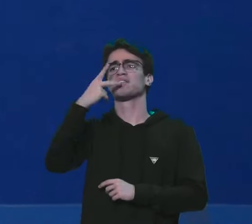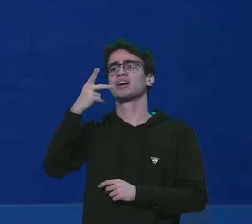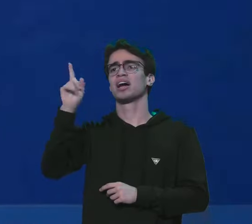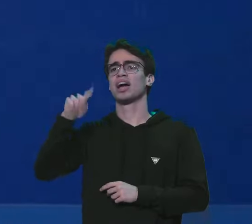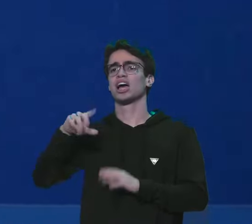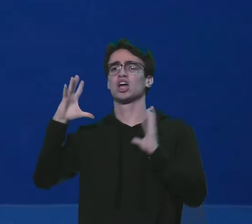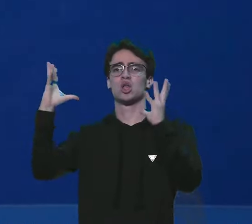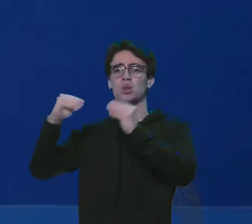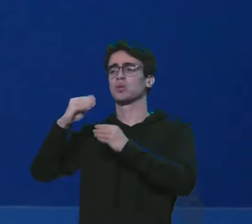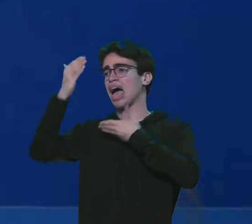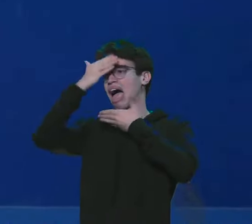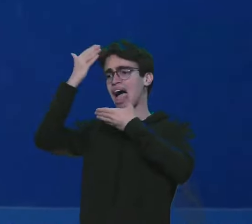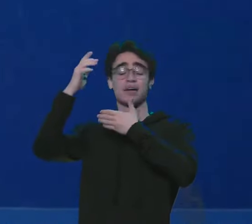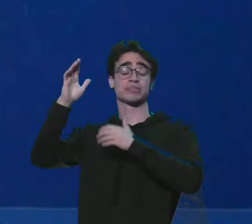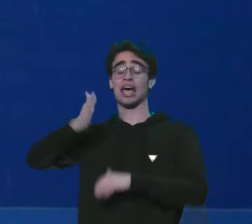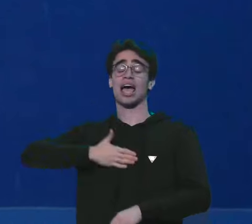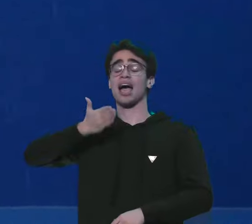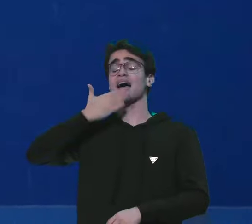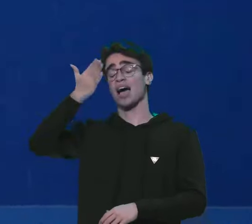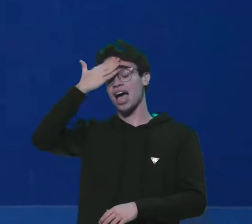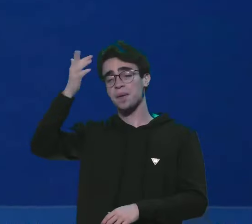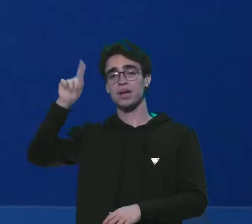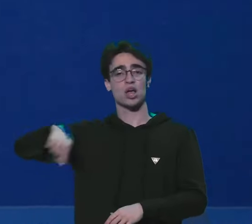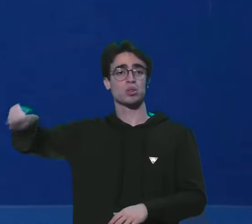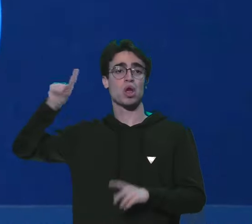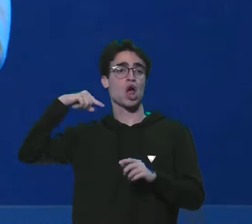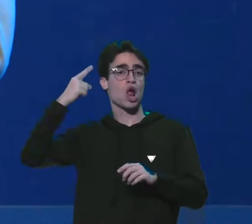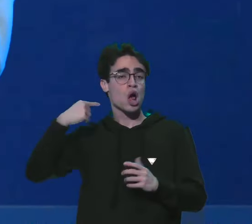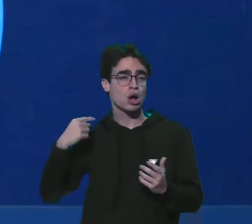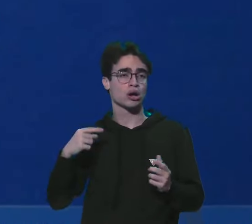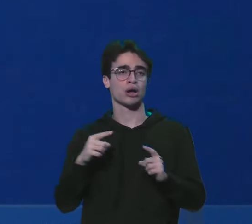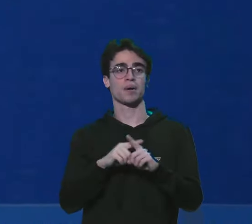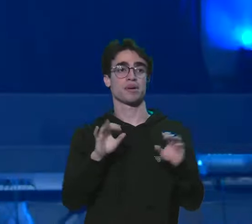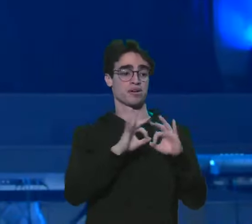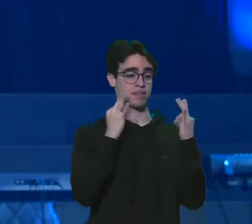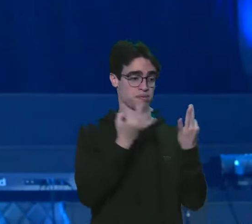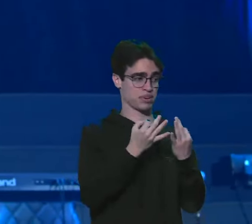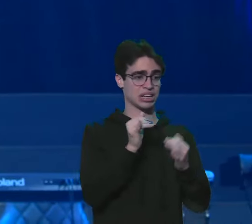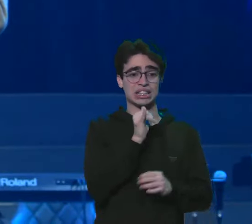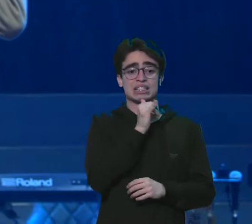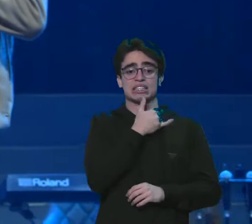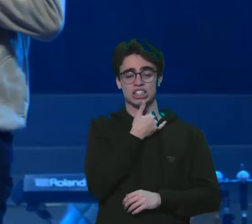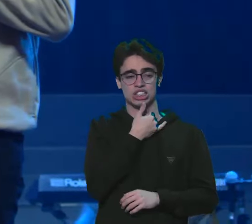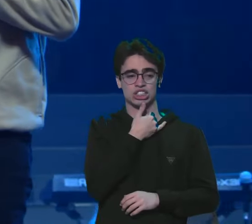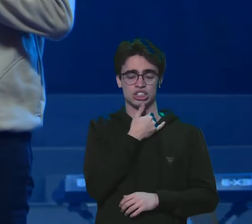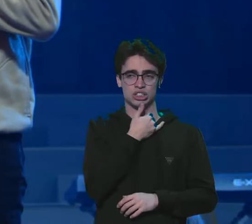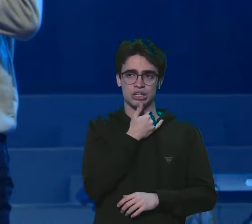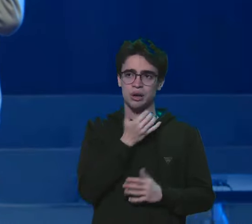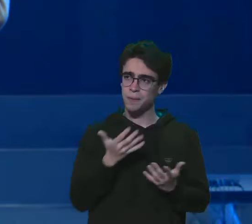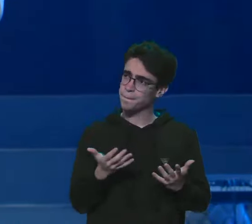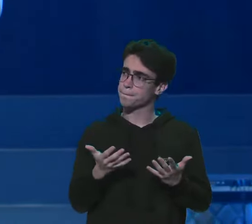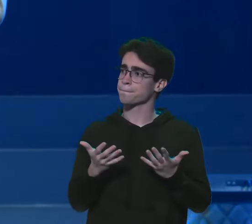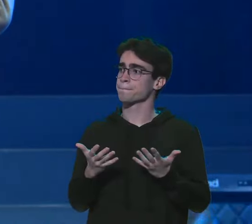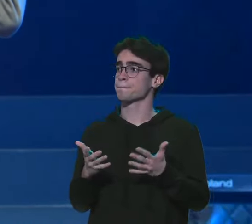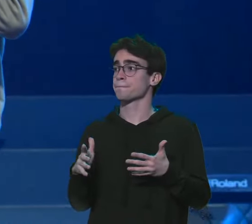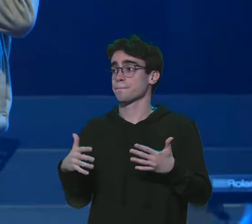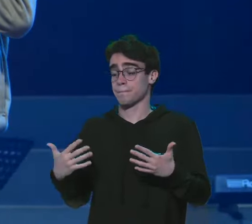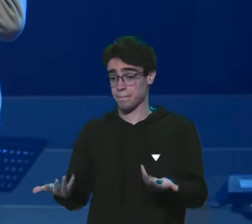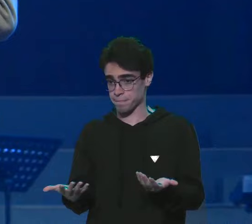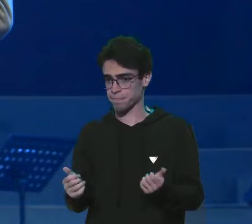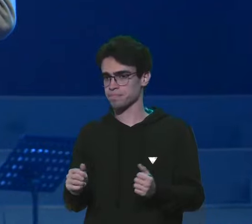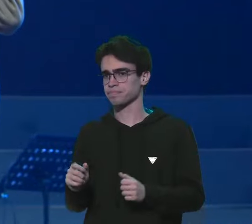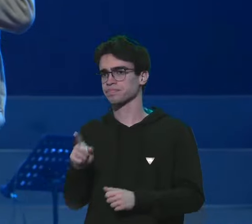homem bomba, e isso não é verdade. Mas minha família ficou triste com a decisão do meu pai. Então,